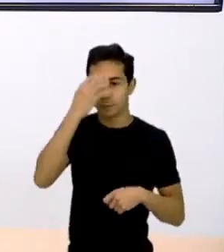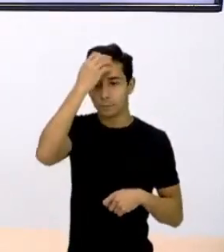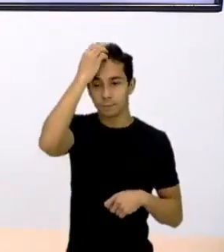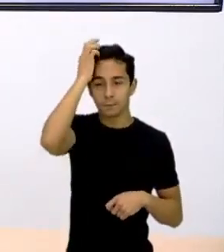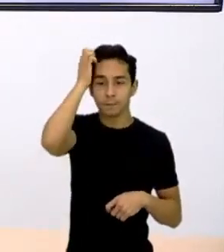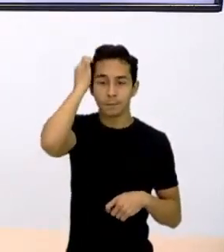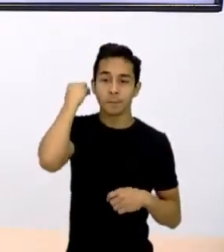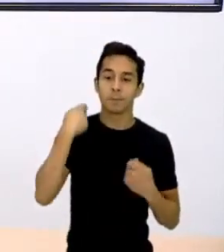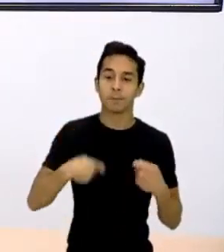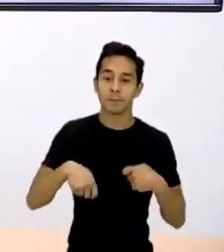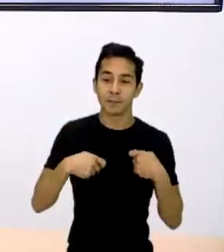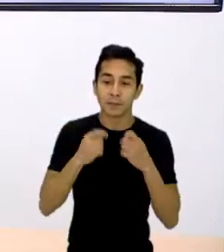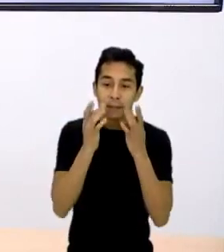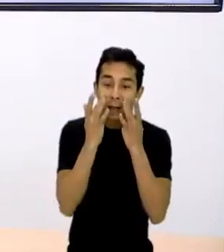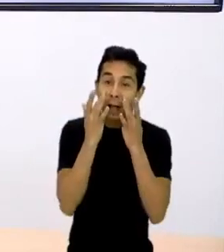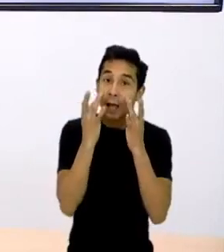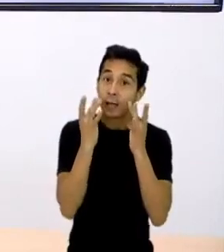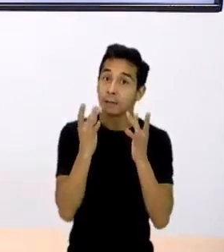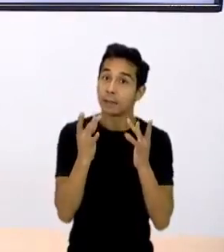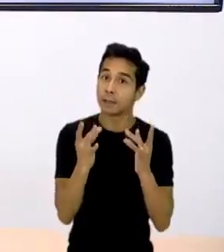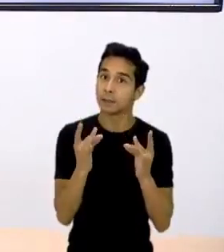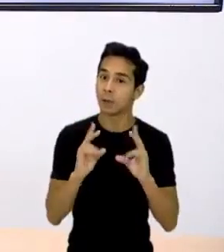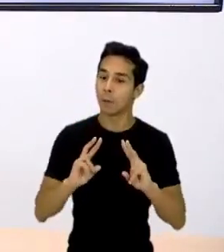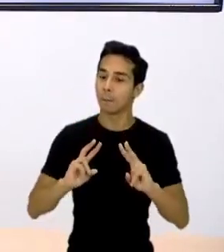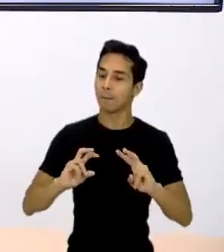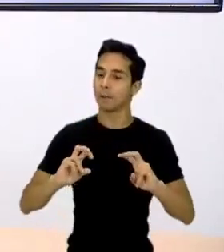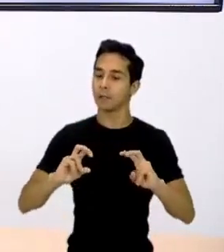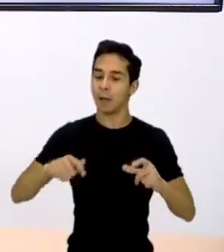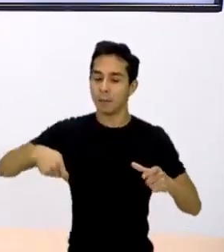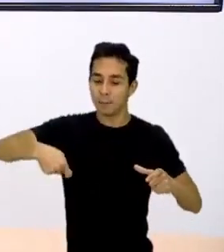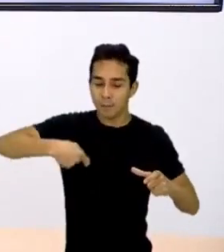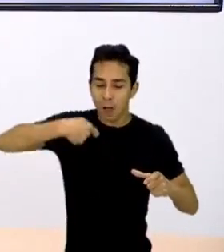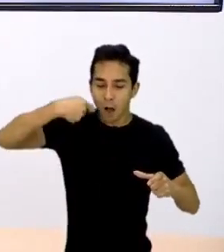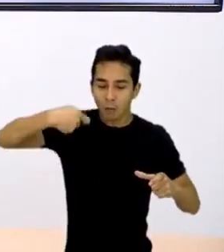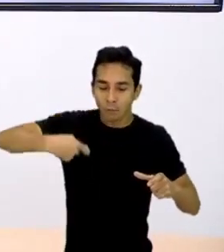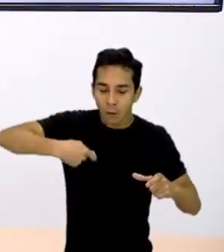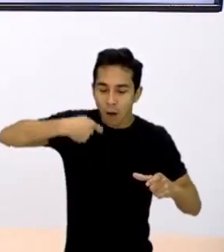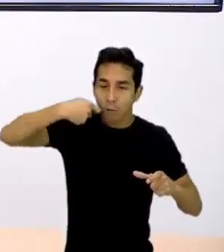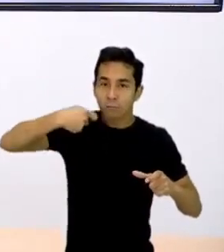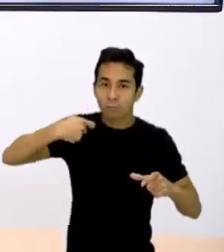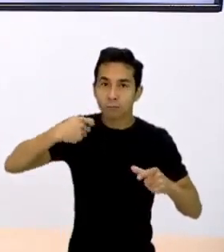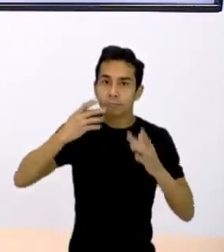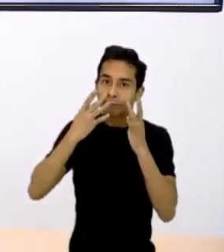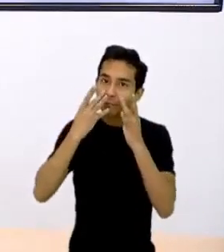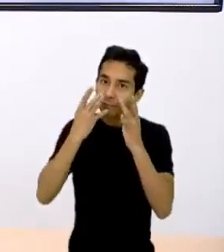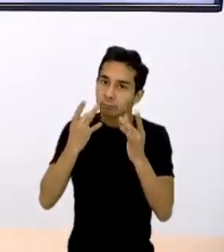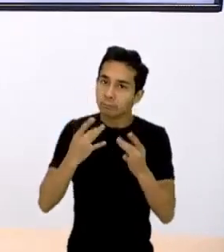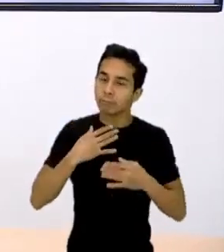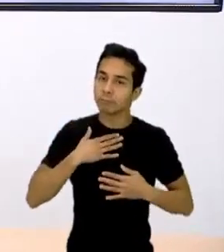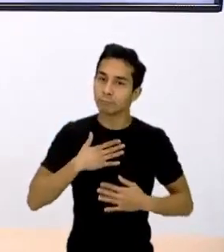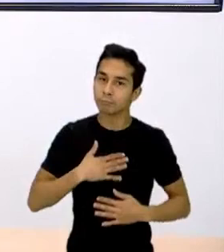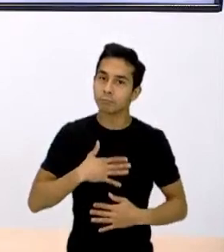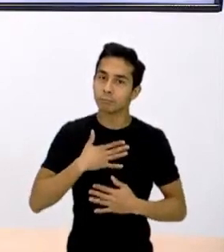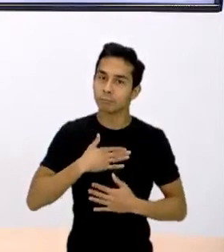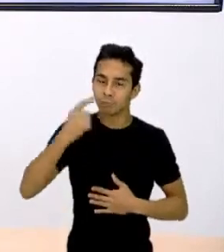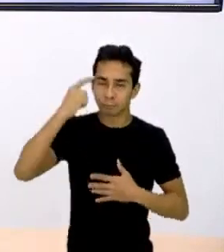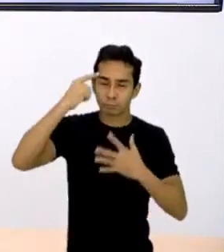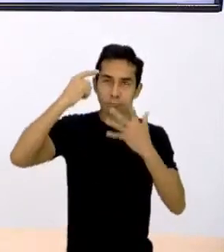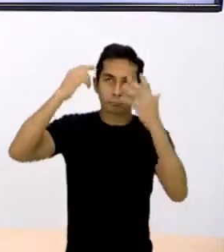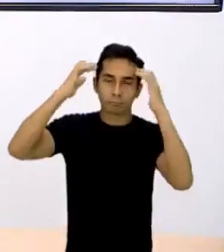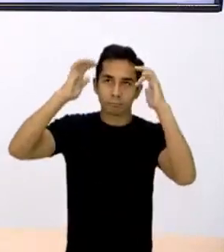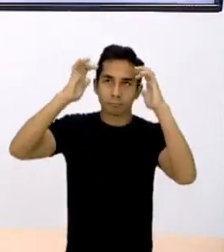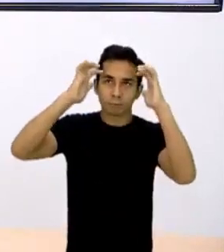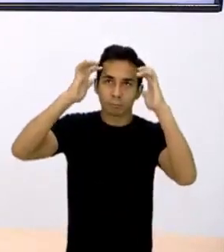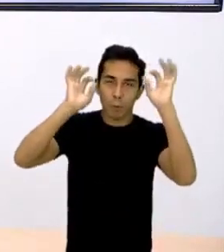gente precisa prestar atenção, né? O ato de comer, de ingerir alimento, processo que a gente precisa organizar o nosso cérebro para